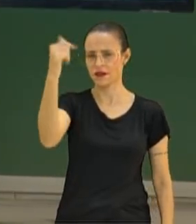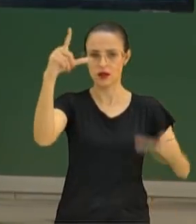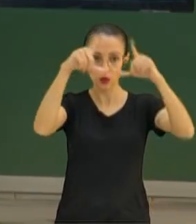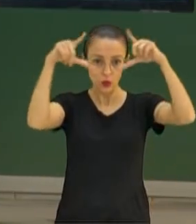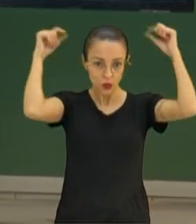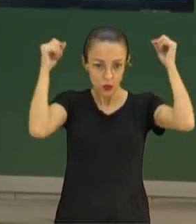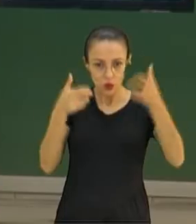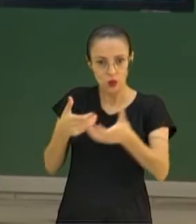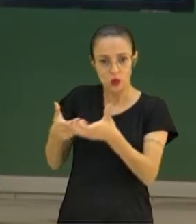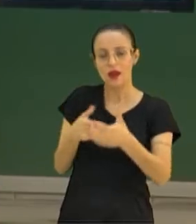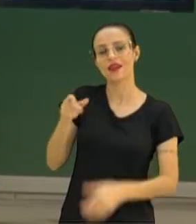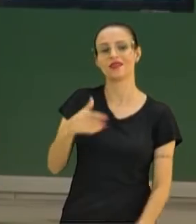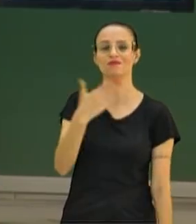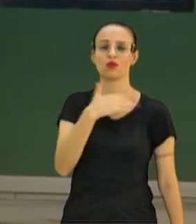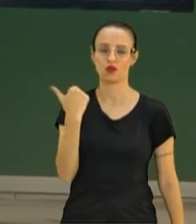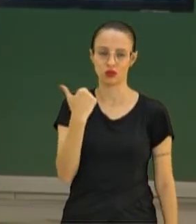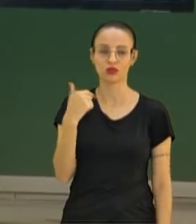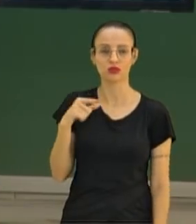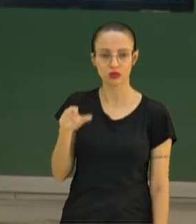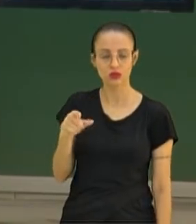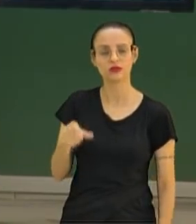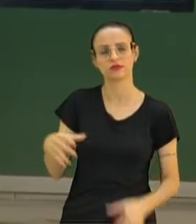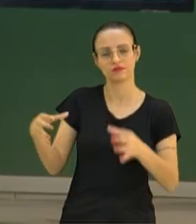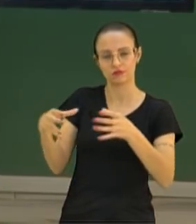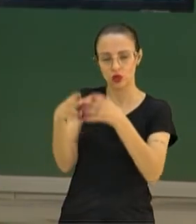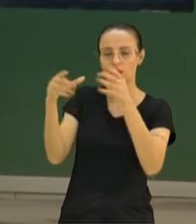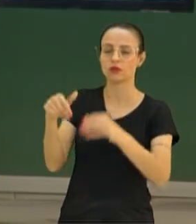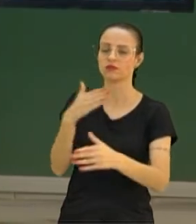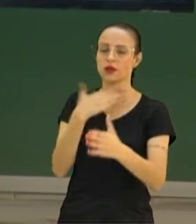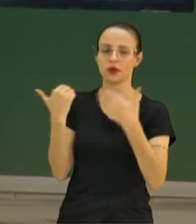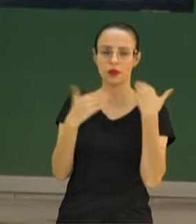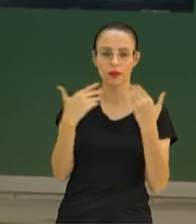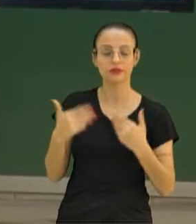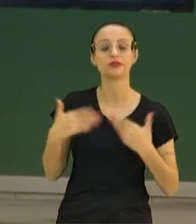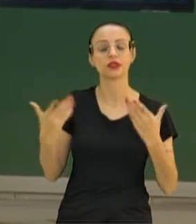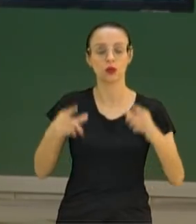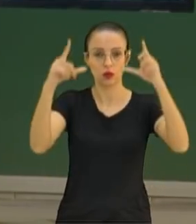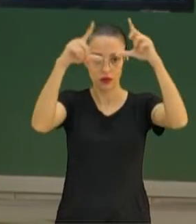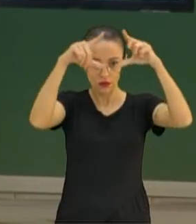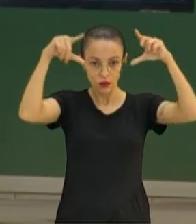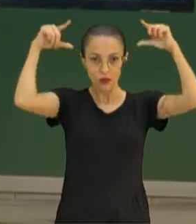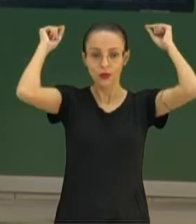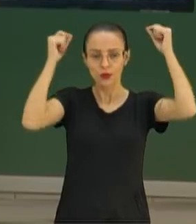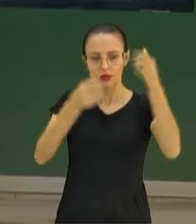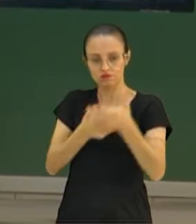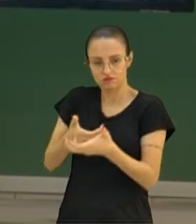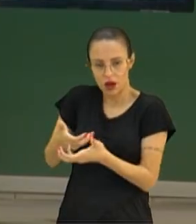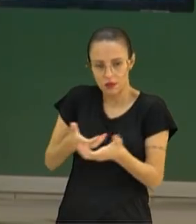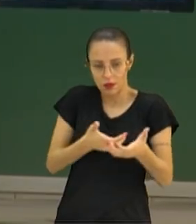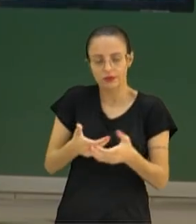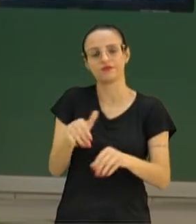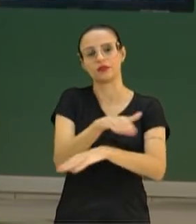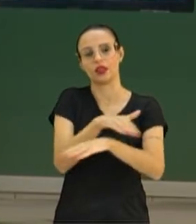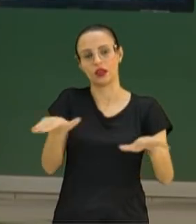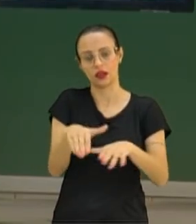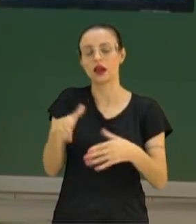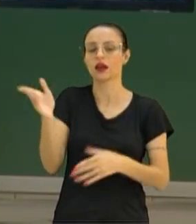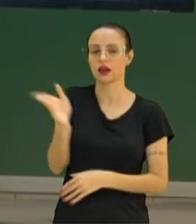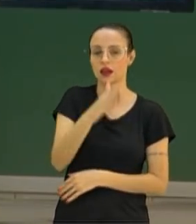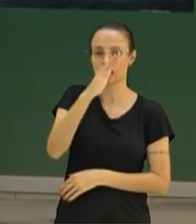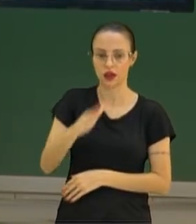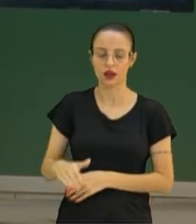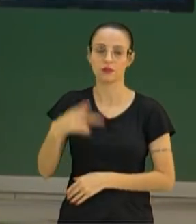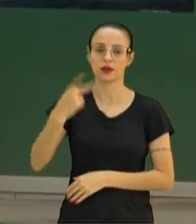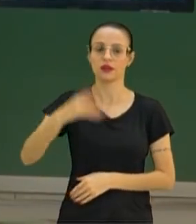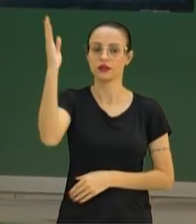em uma emboscada, né, grande parte do seu bando também é morto, e aí o cangaço ele acaba, então, deixando aí de existir no Brasil de